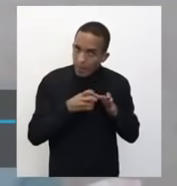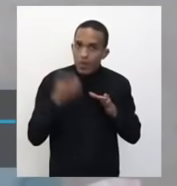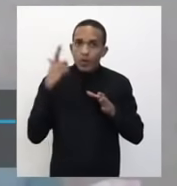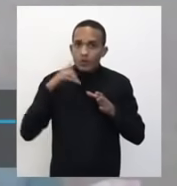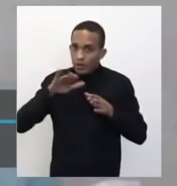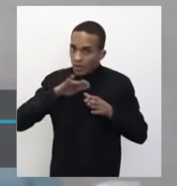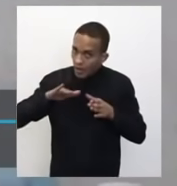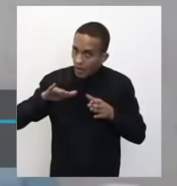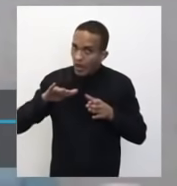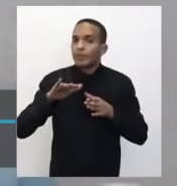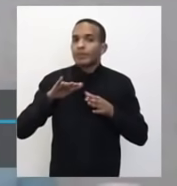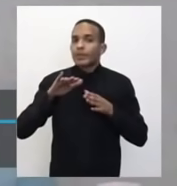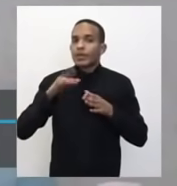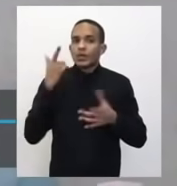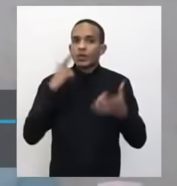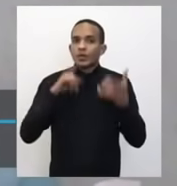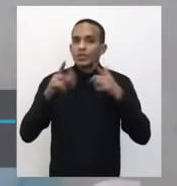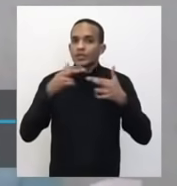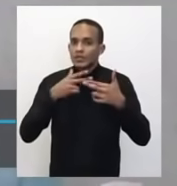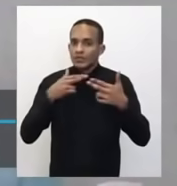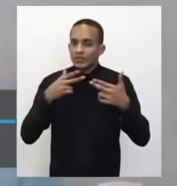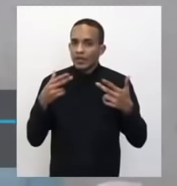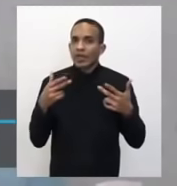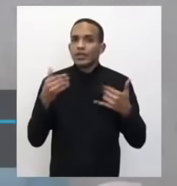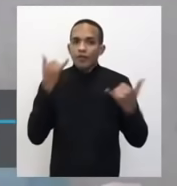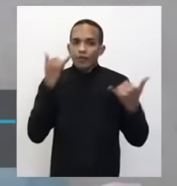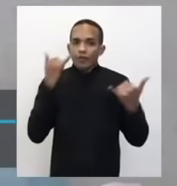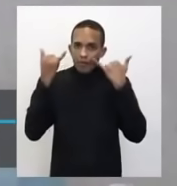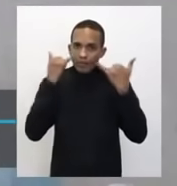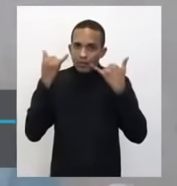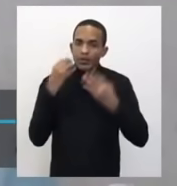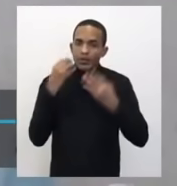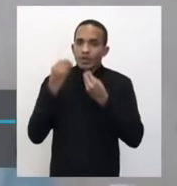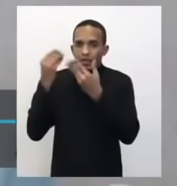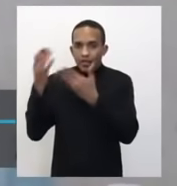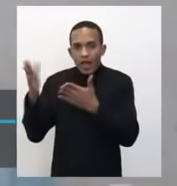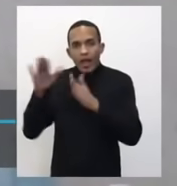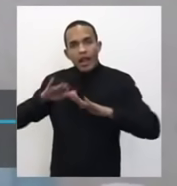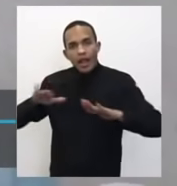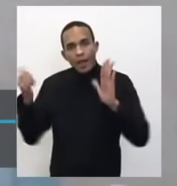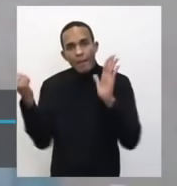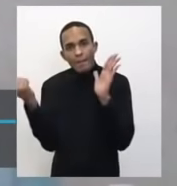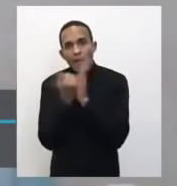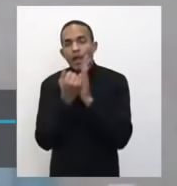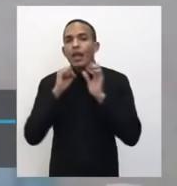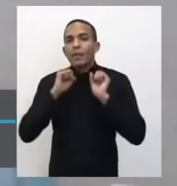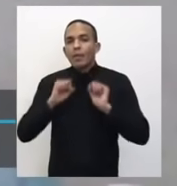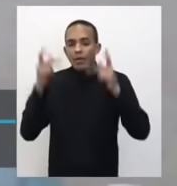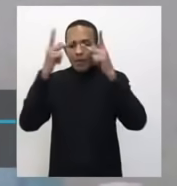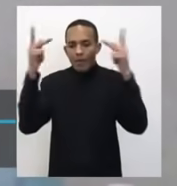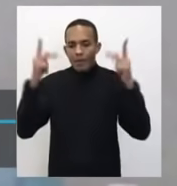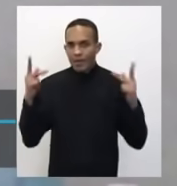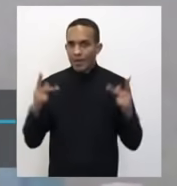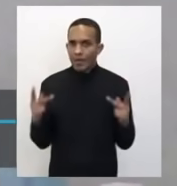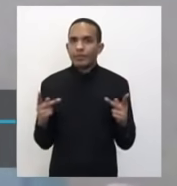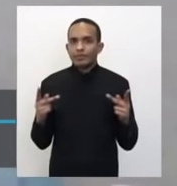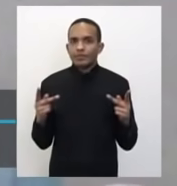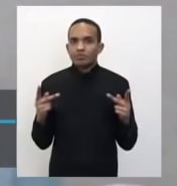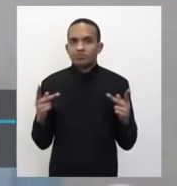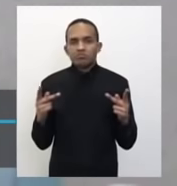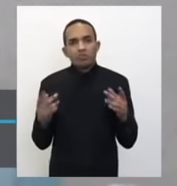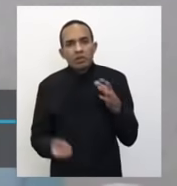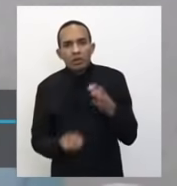deixamos lá e eles geram esses dados que são entregues a essas marcas para que elas possam, então, produzir